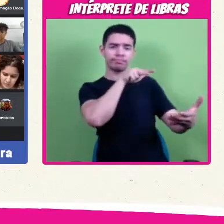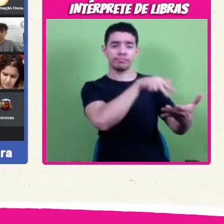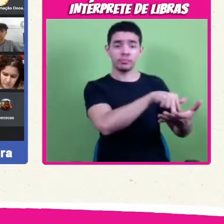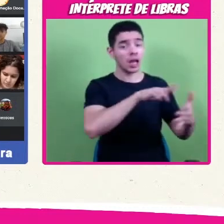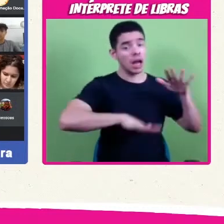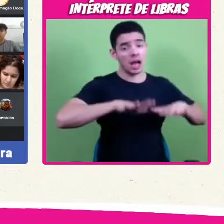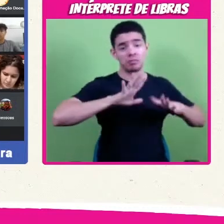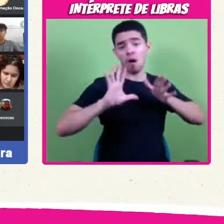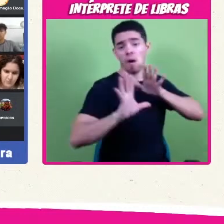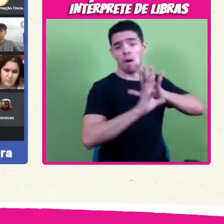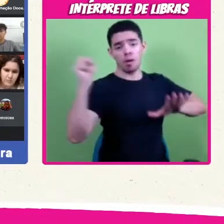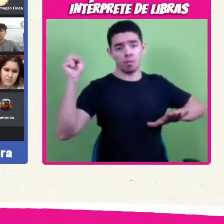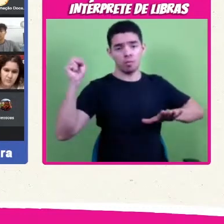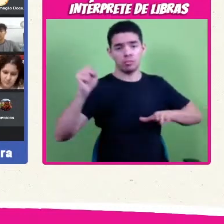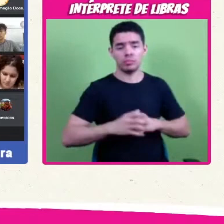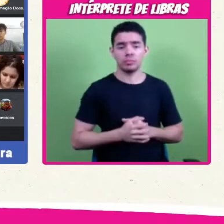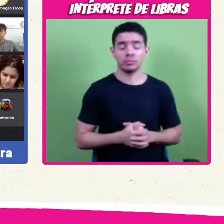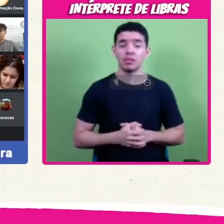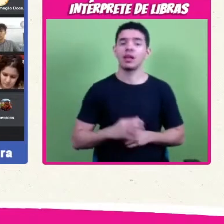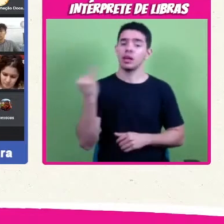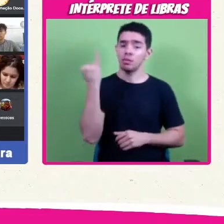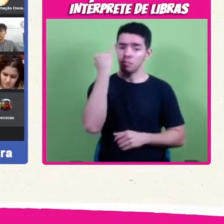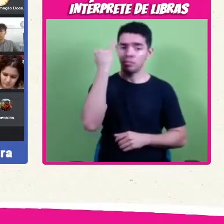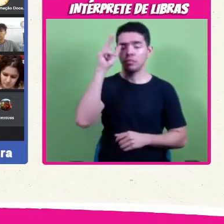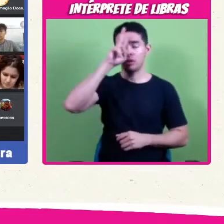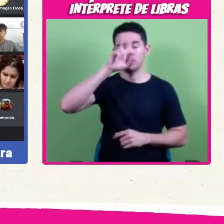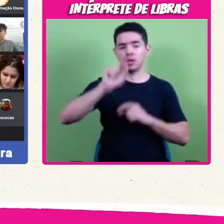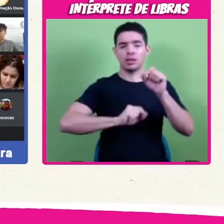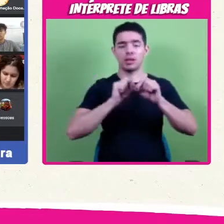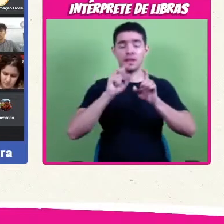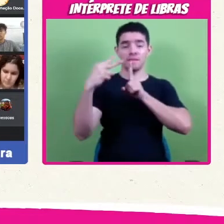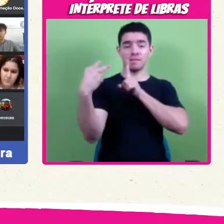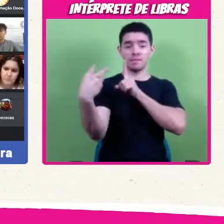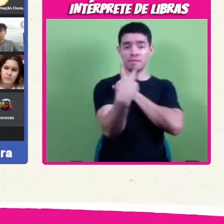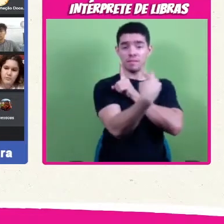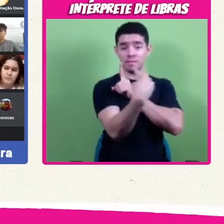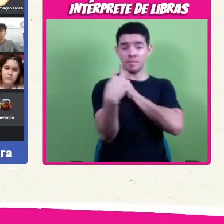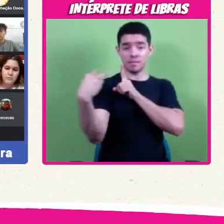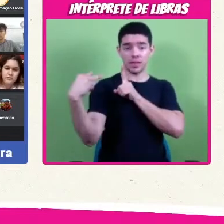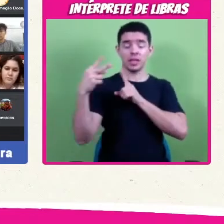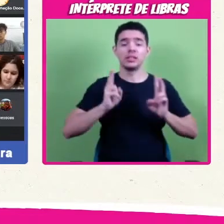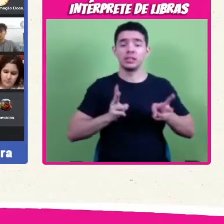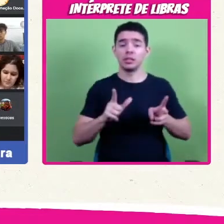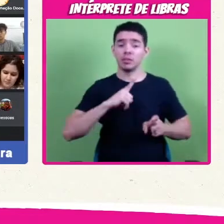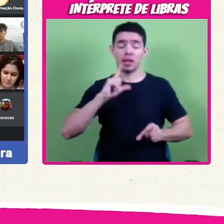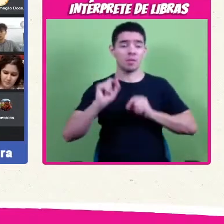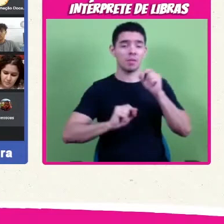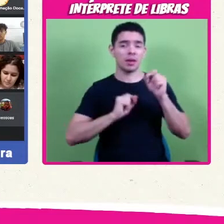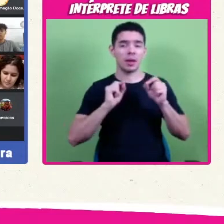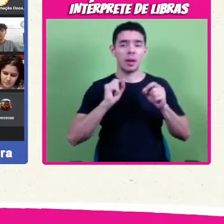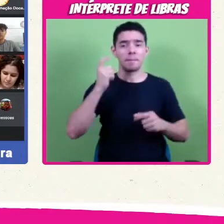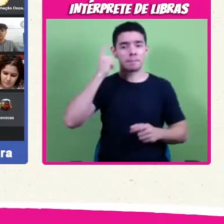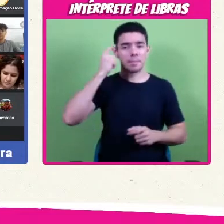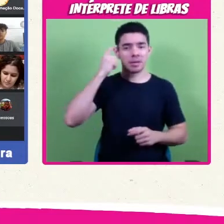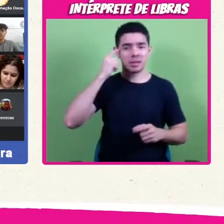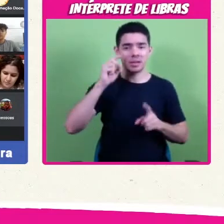é tirado. Vale a pena lembrar que quando se trata de visibilidade, né, a gente sempre tem essa mania de quando se trata